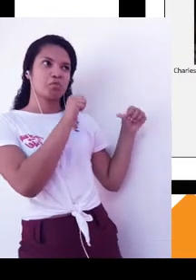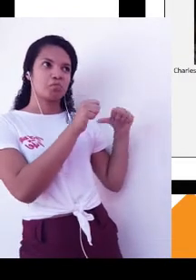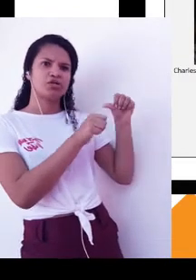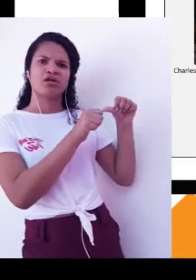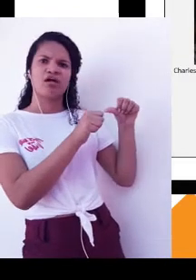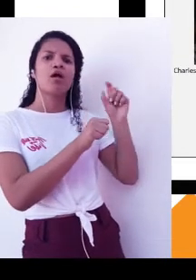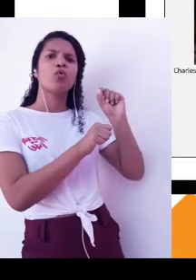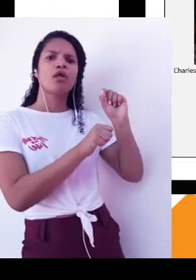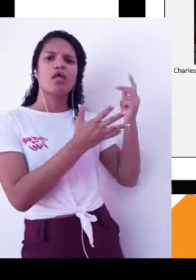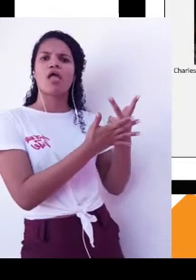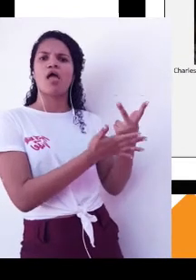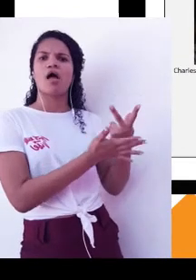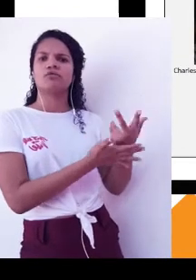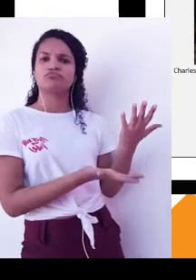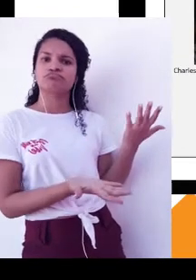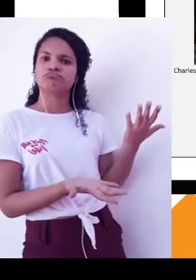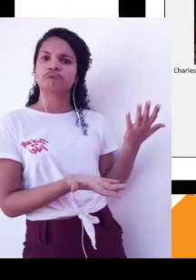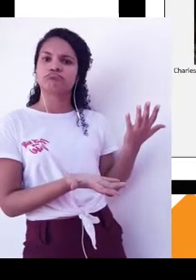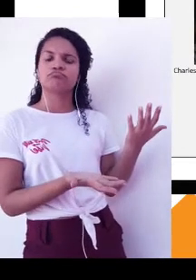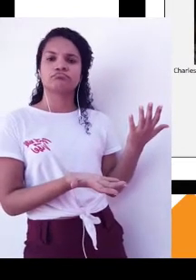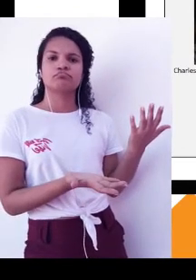consideradas erros,